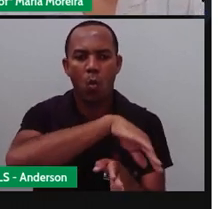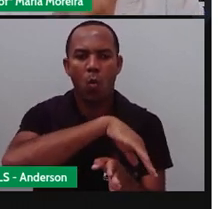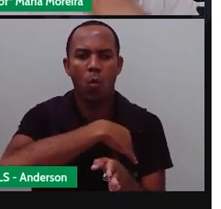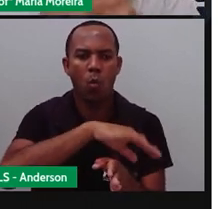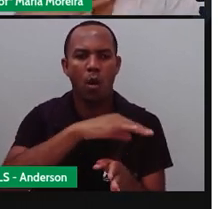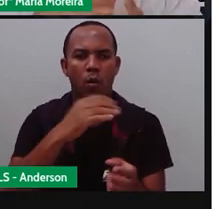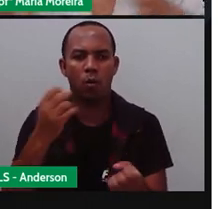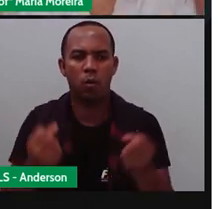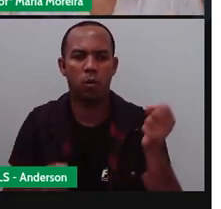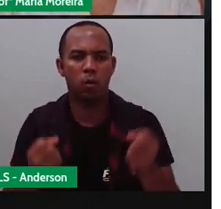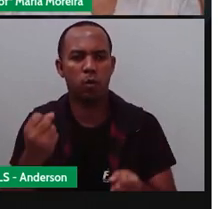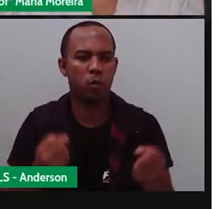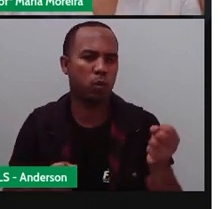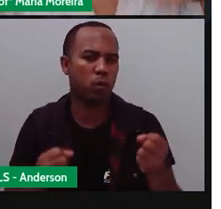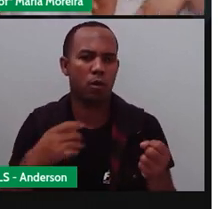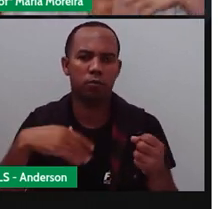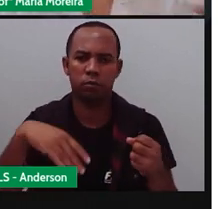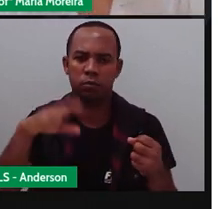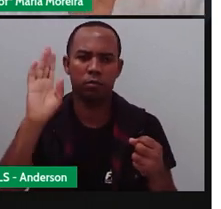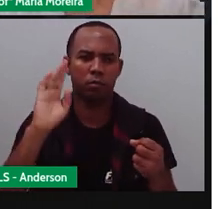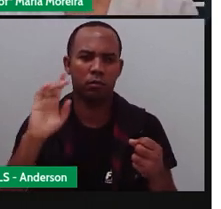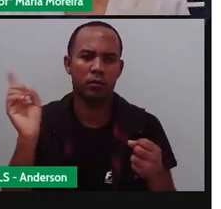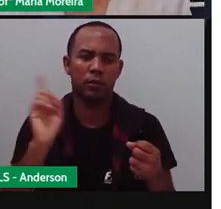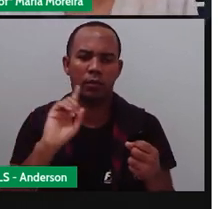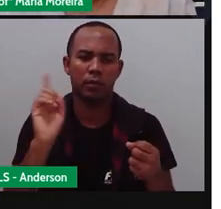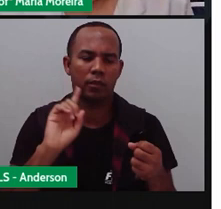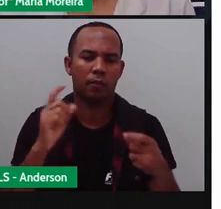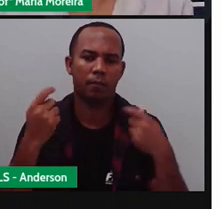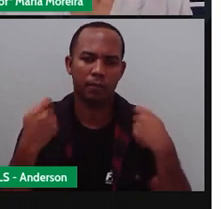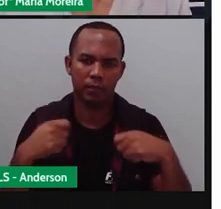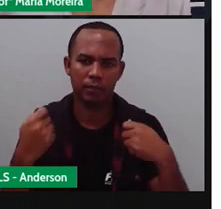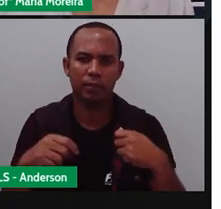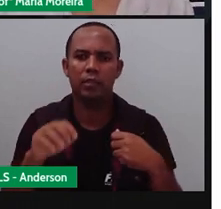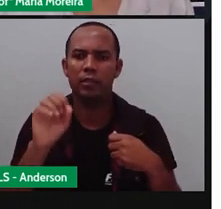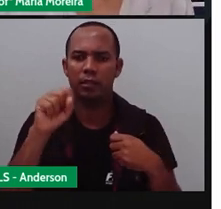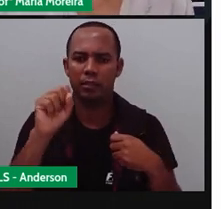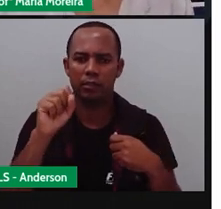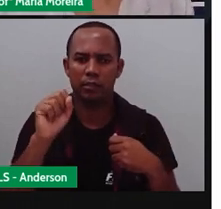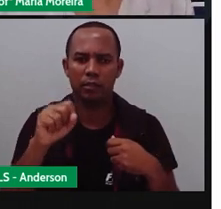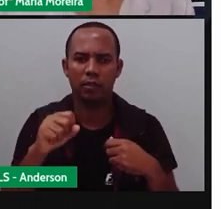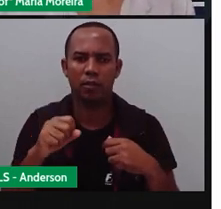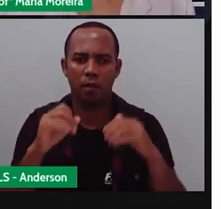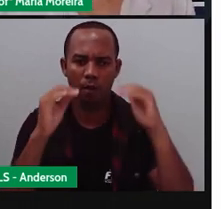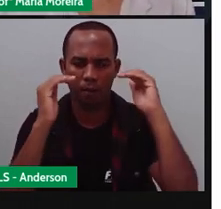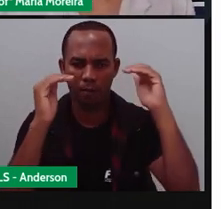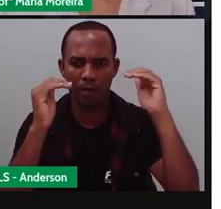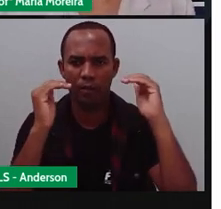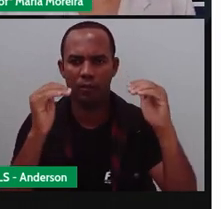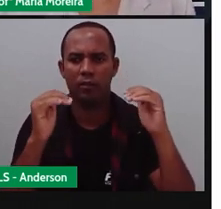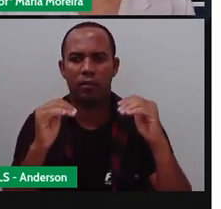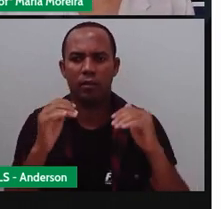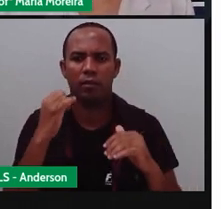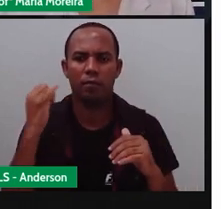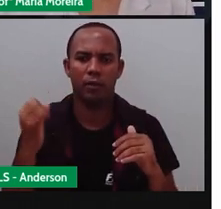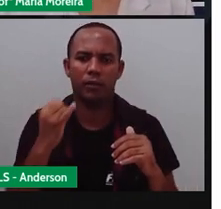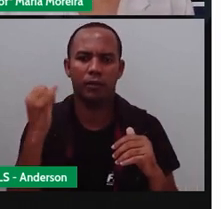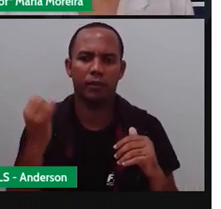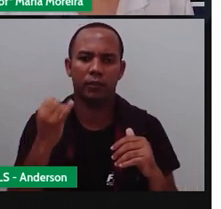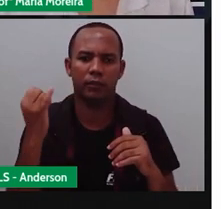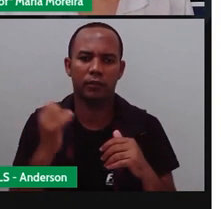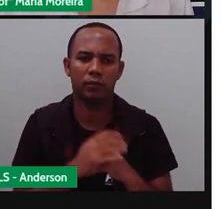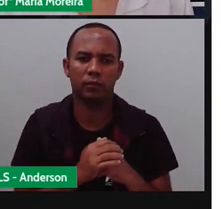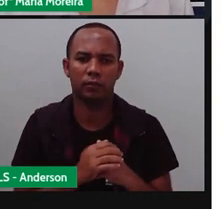zona rural que não precisa pagar licenciamento não precisa de habilitação não preciso de nada não é bem assim tá gente existem